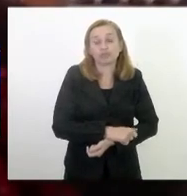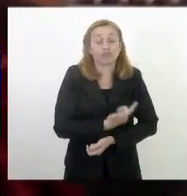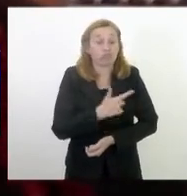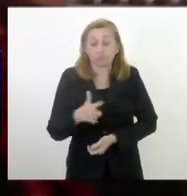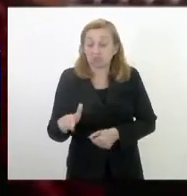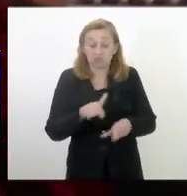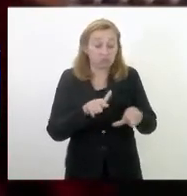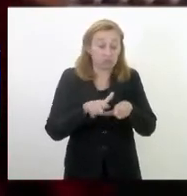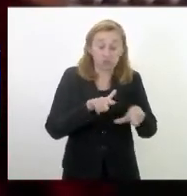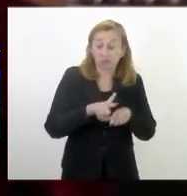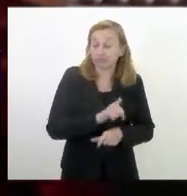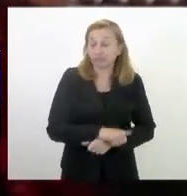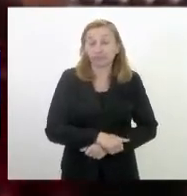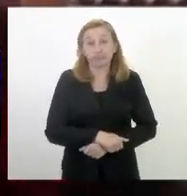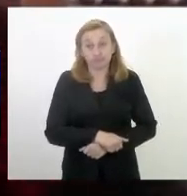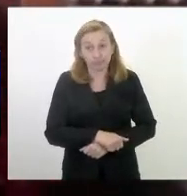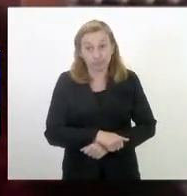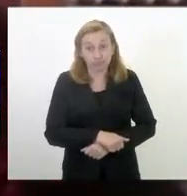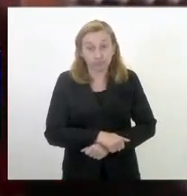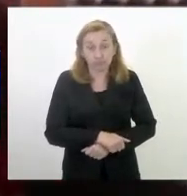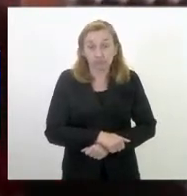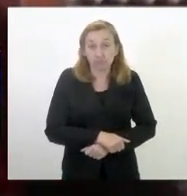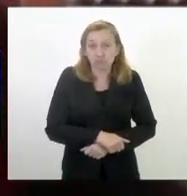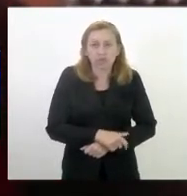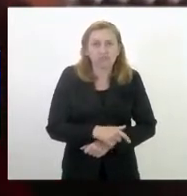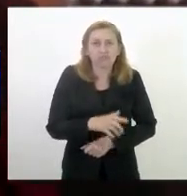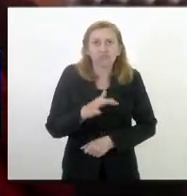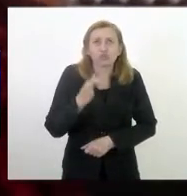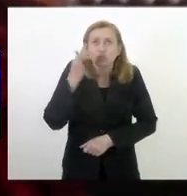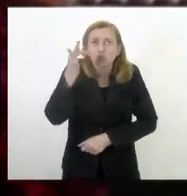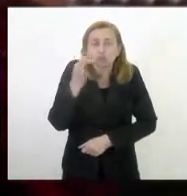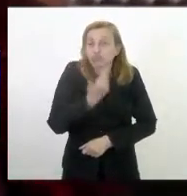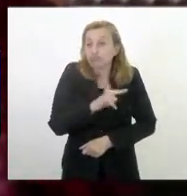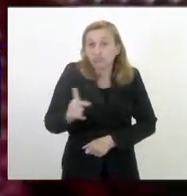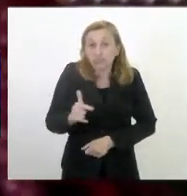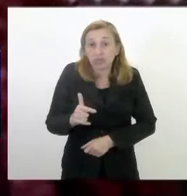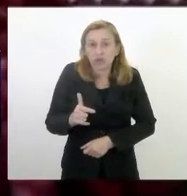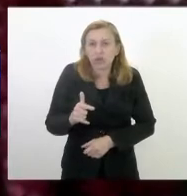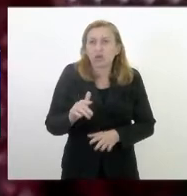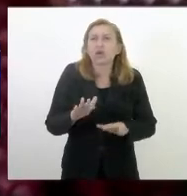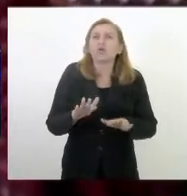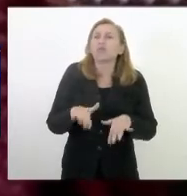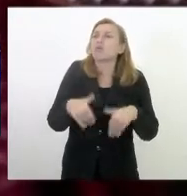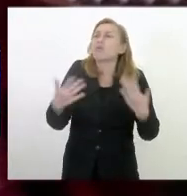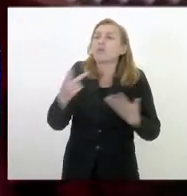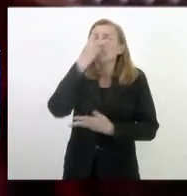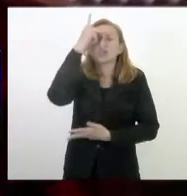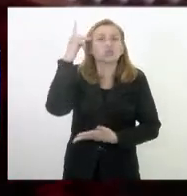emprego, as pessoas estão sem perspectiva de futuro. Que pessoas são essas?